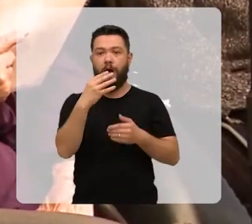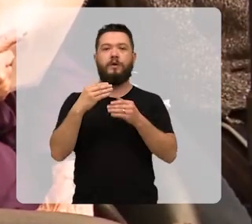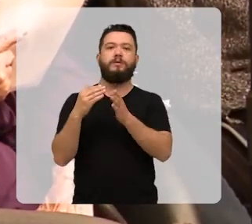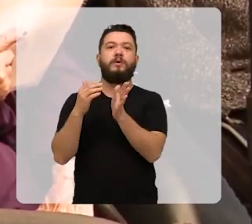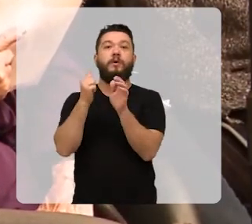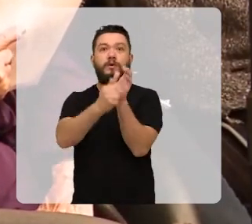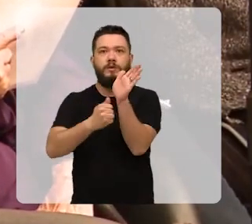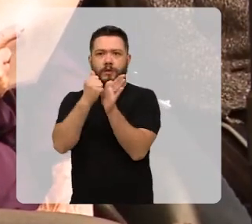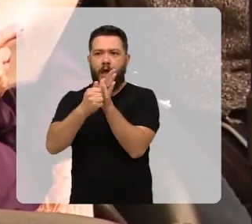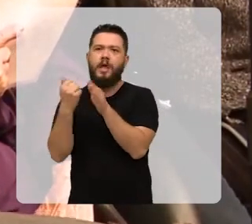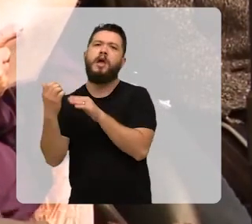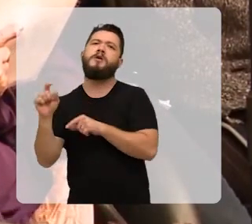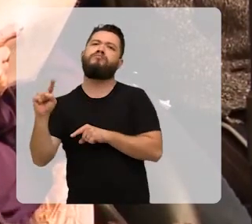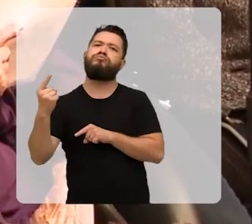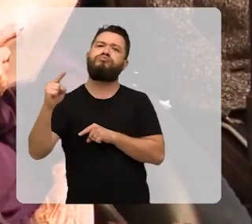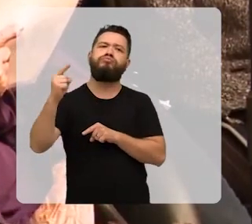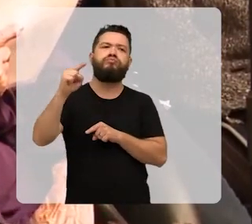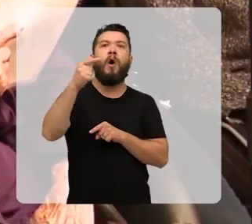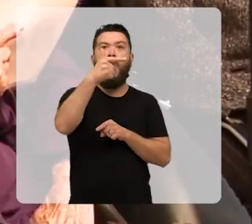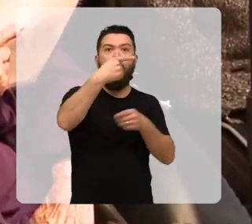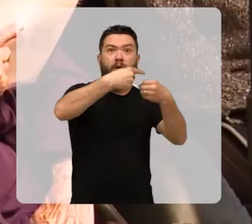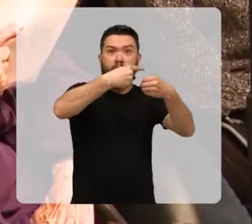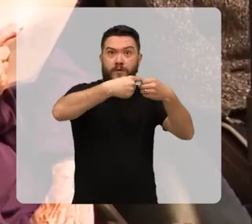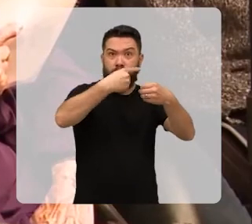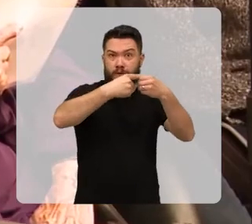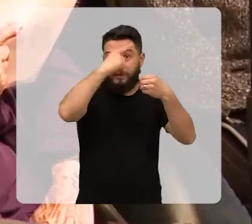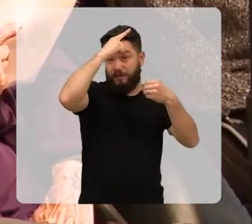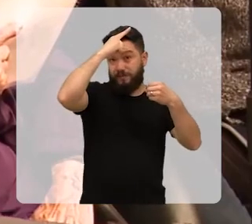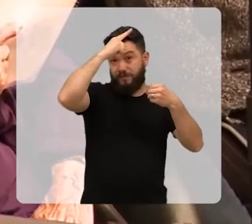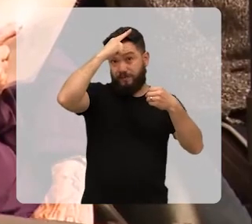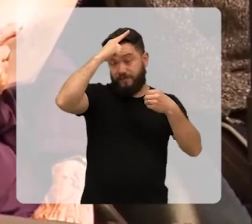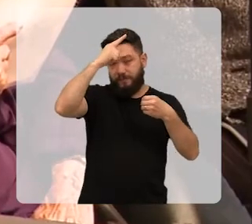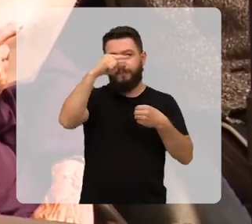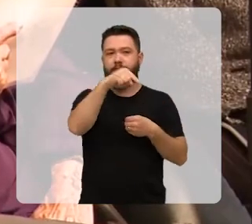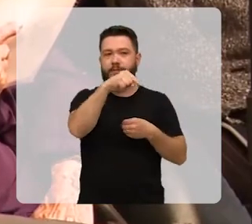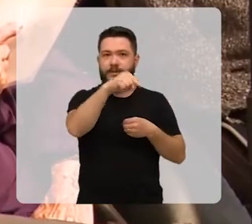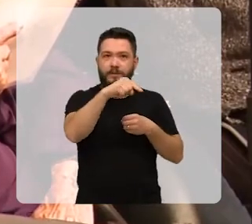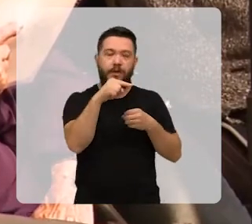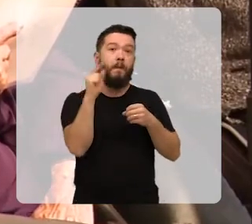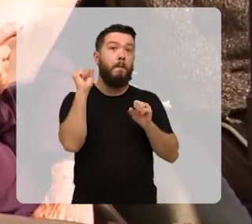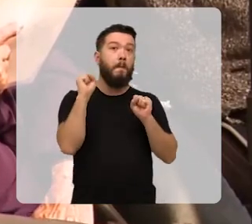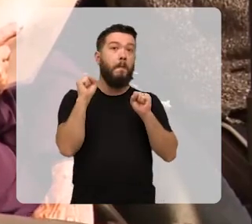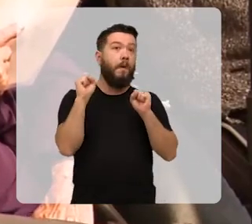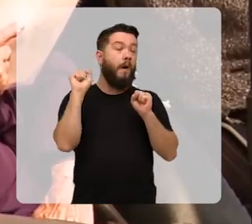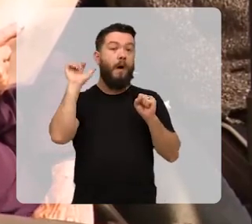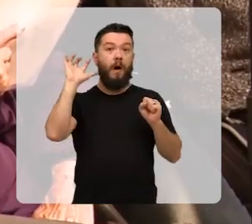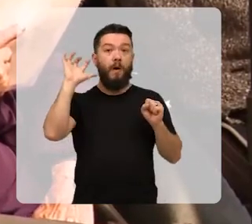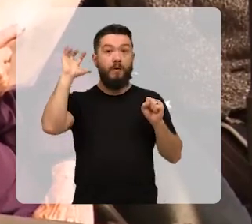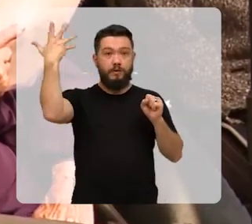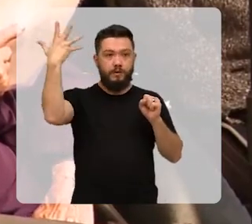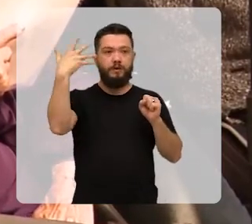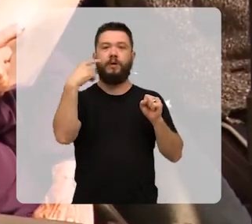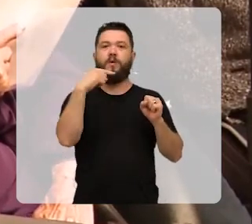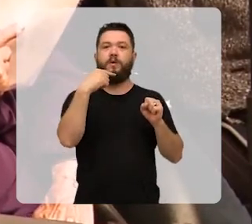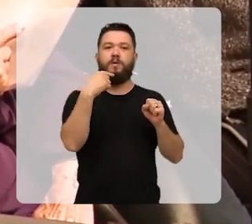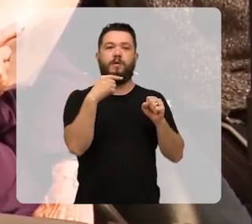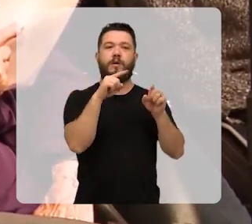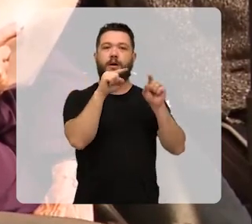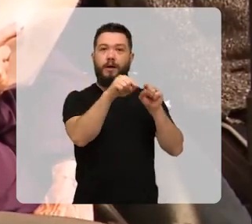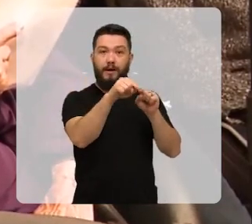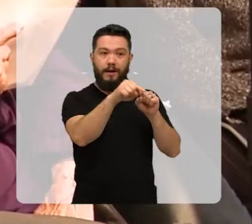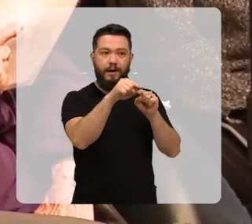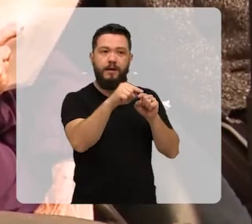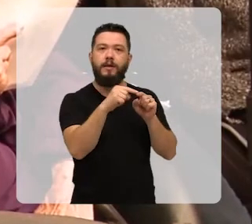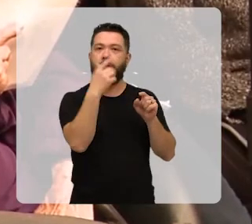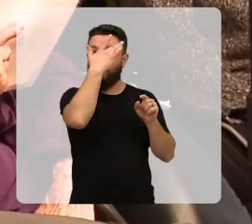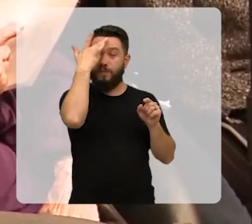Banco de Estadão conseguiu nos colocar na lista de Palestina, prisioneiros, e poderiam ser trocados por prisioneiros de